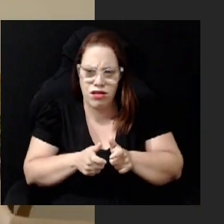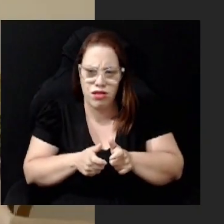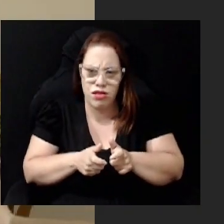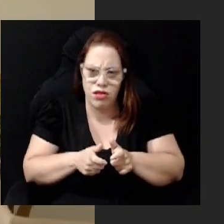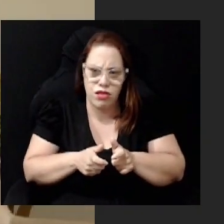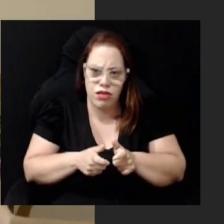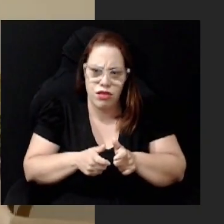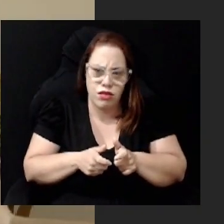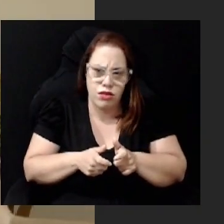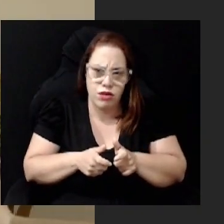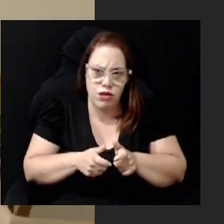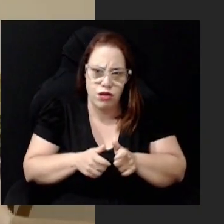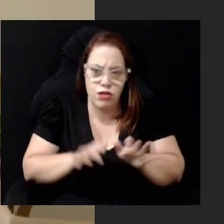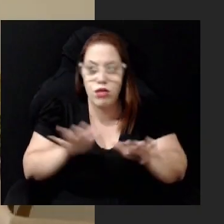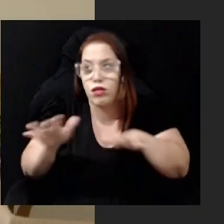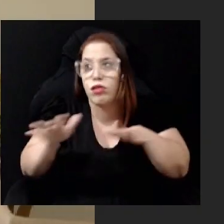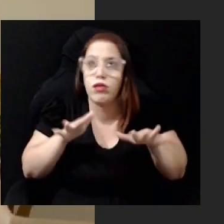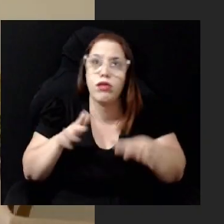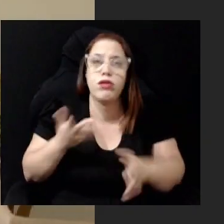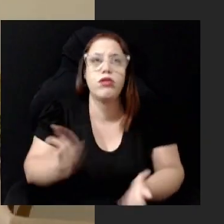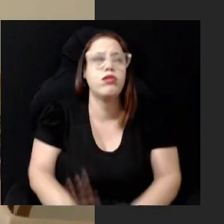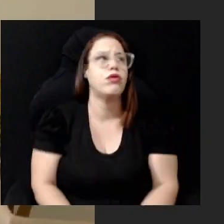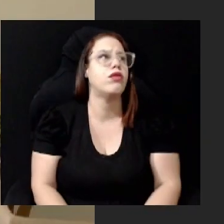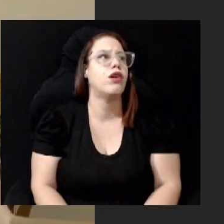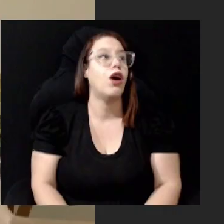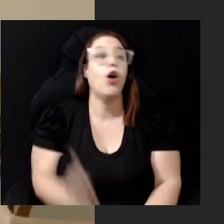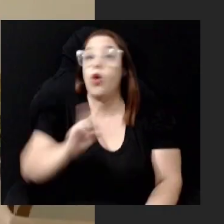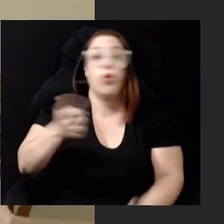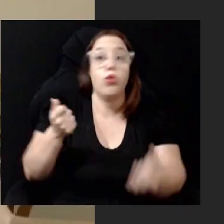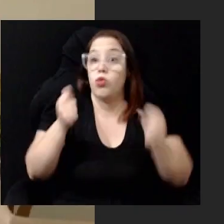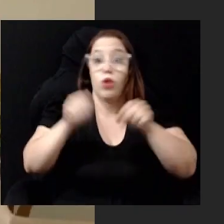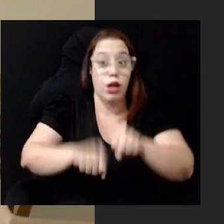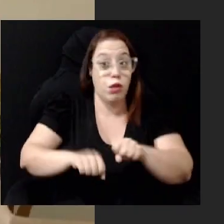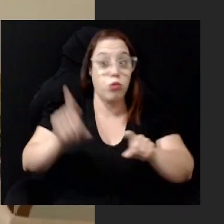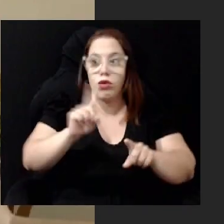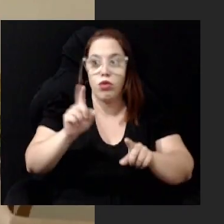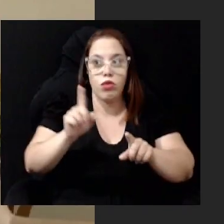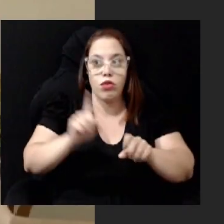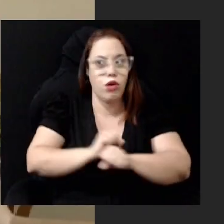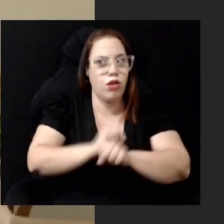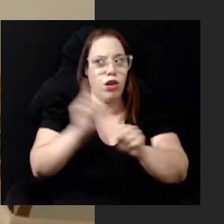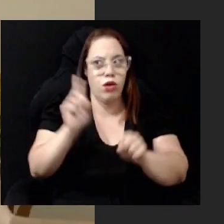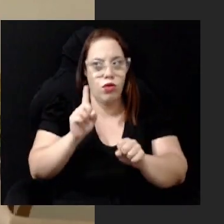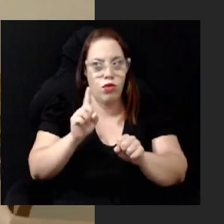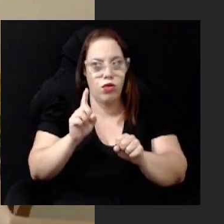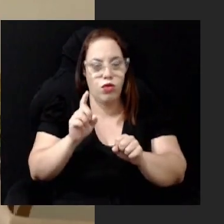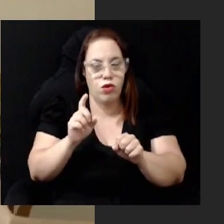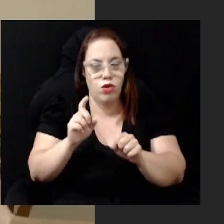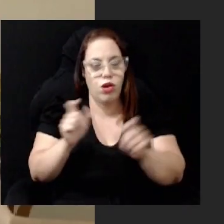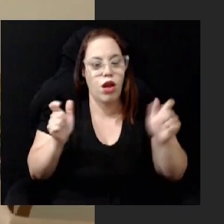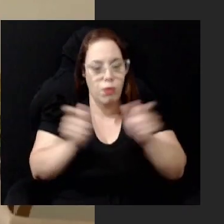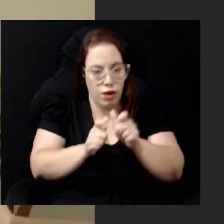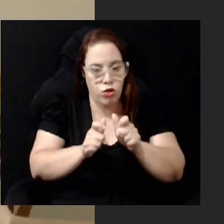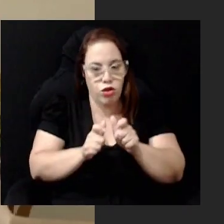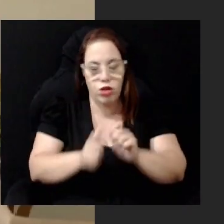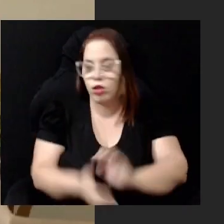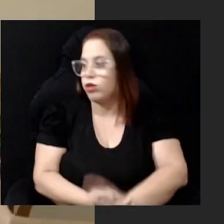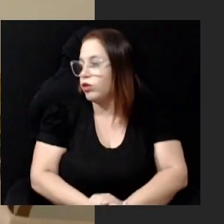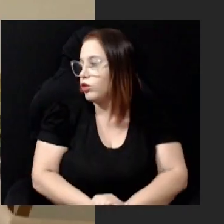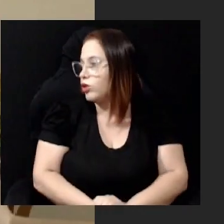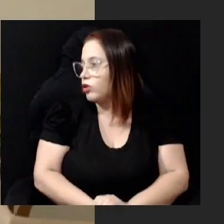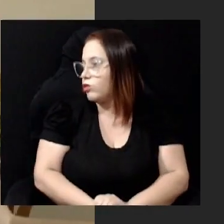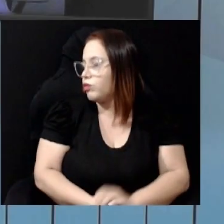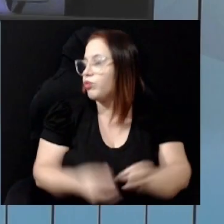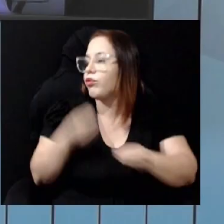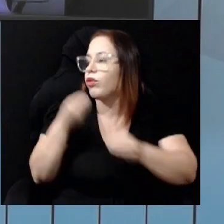com raras exceções. Então, não é impossível que aconteça, mas a probabilidade realmente é muito baixa.